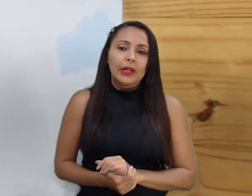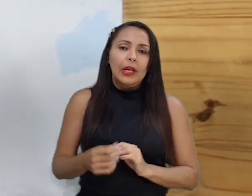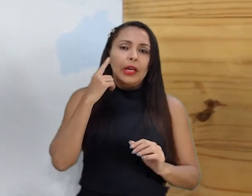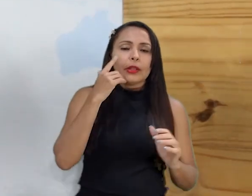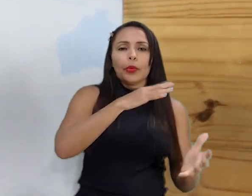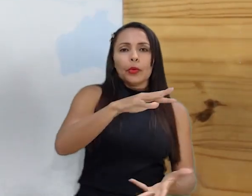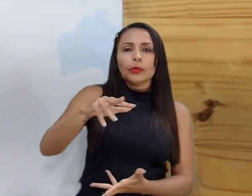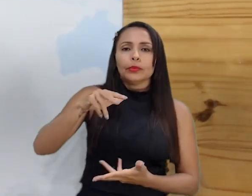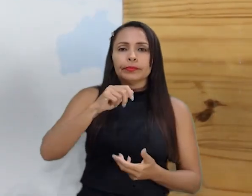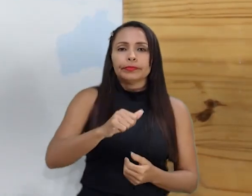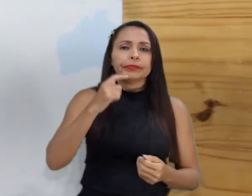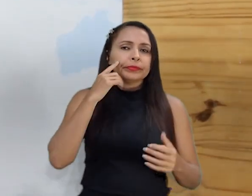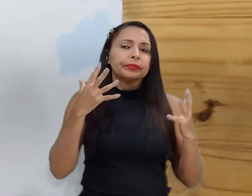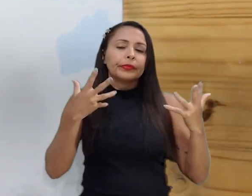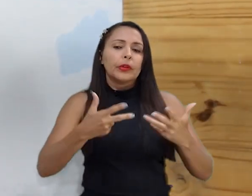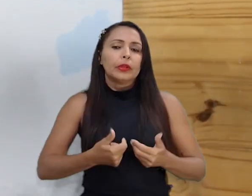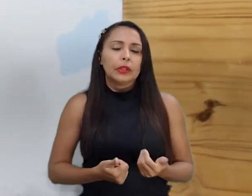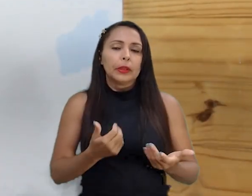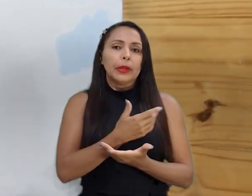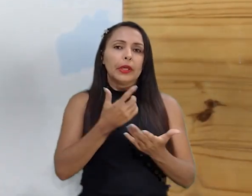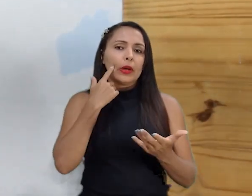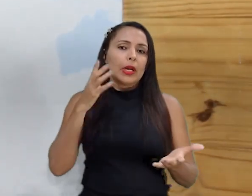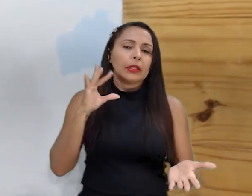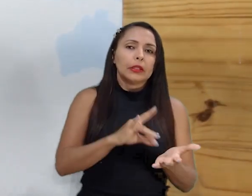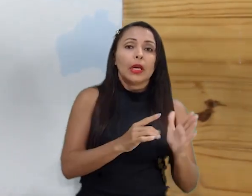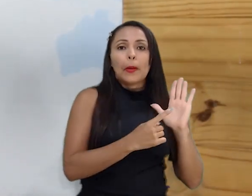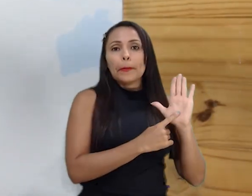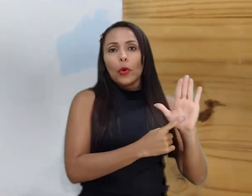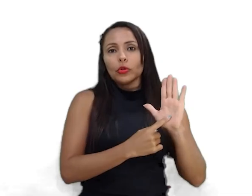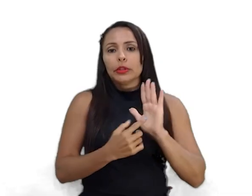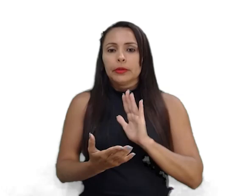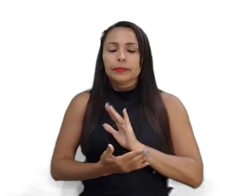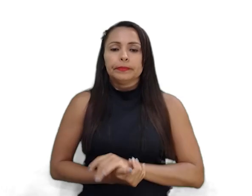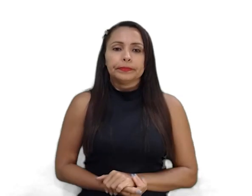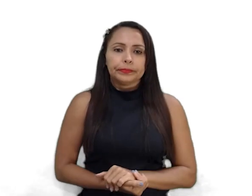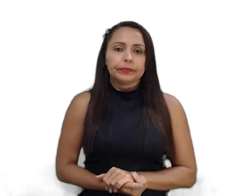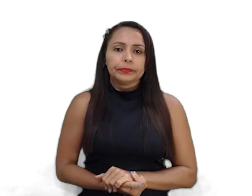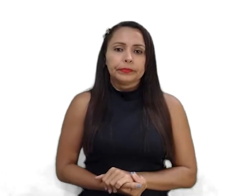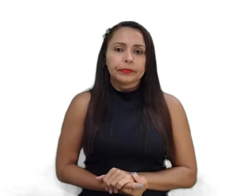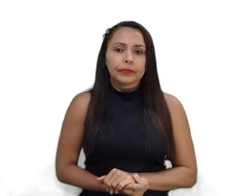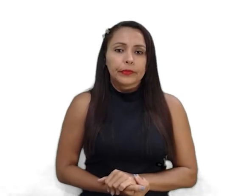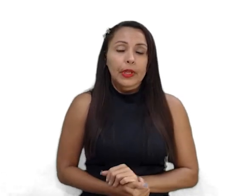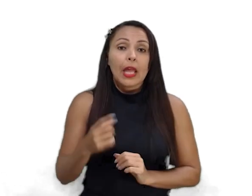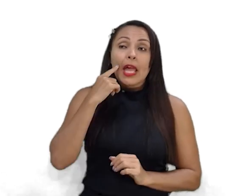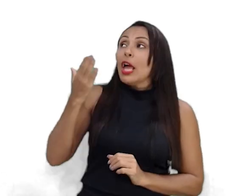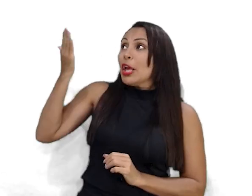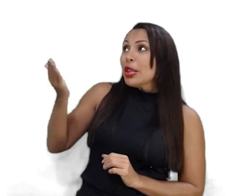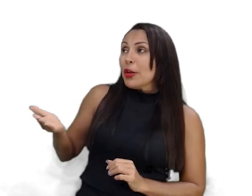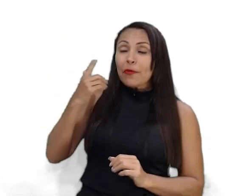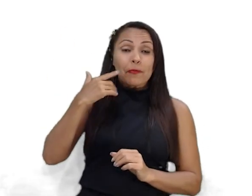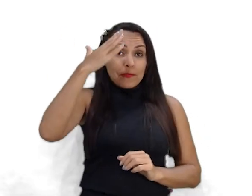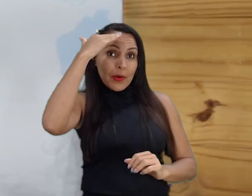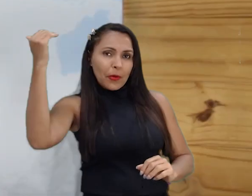lúdico. Todas as composições surrealistas mostram essa questão. Salvador Dalí foi um dos grandes